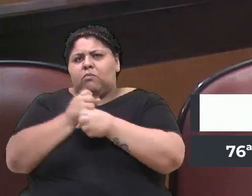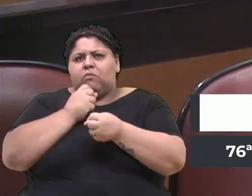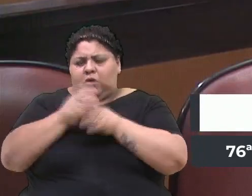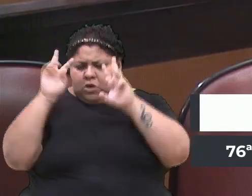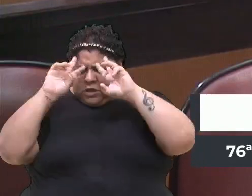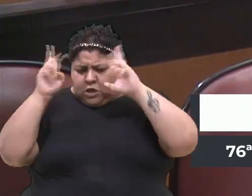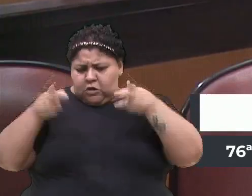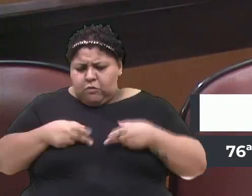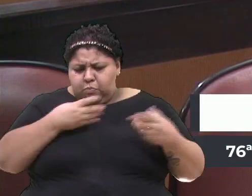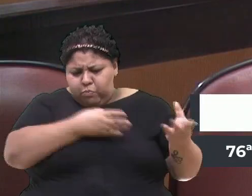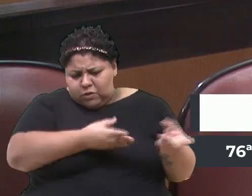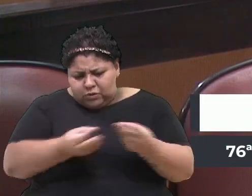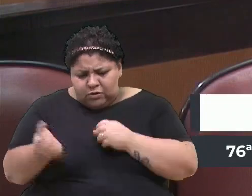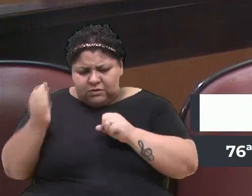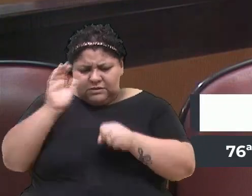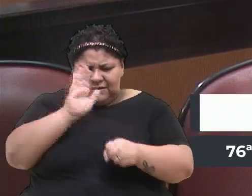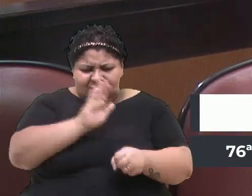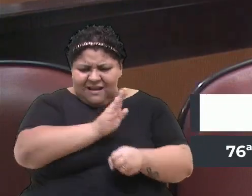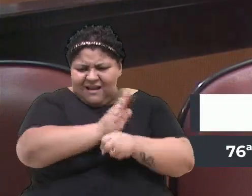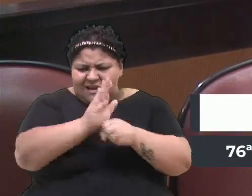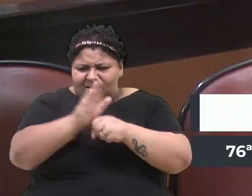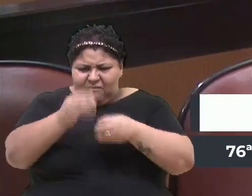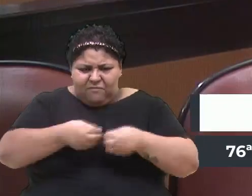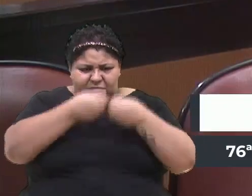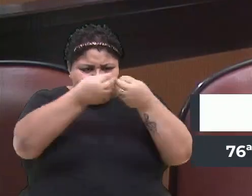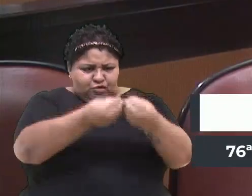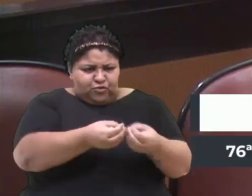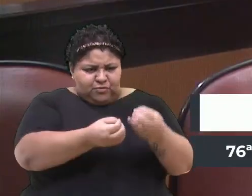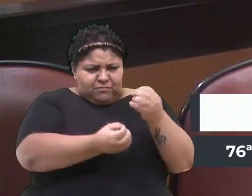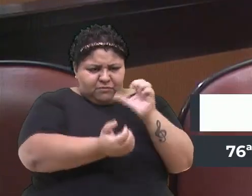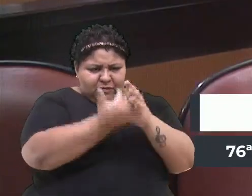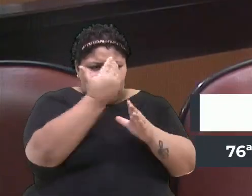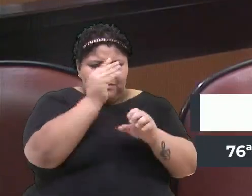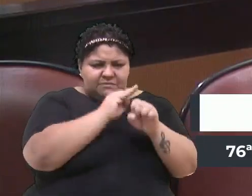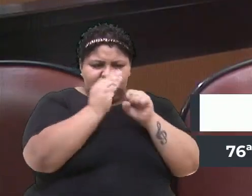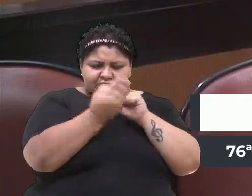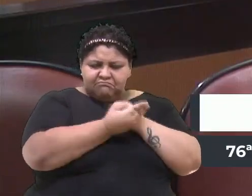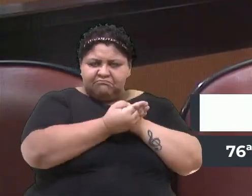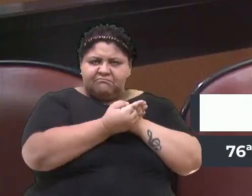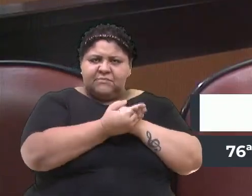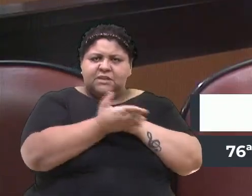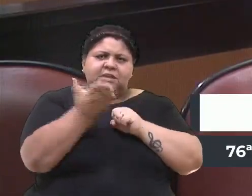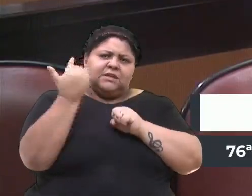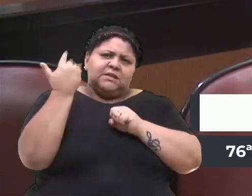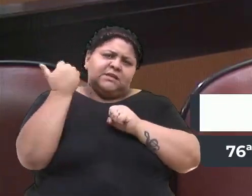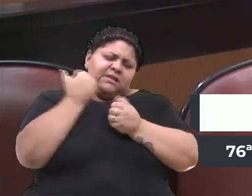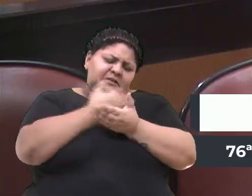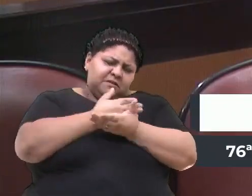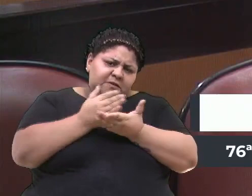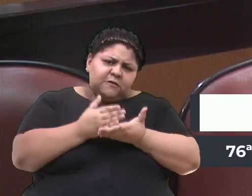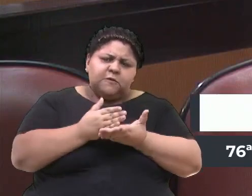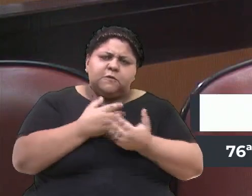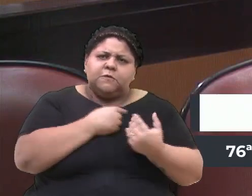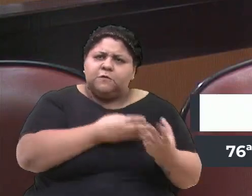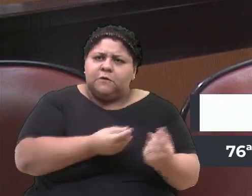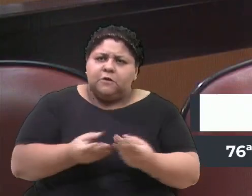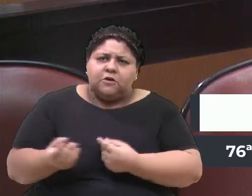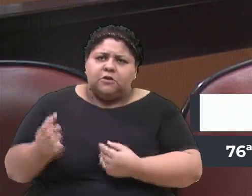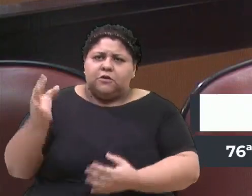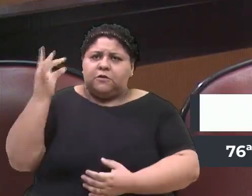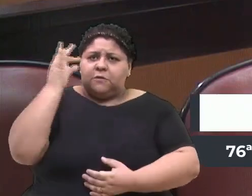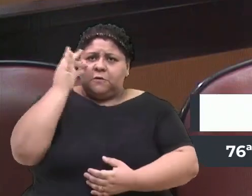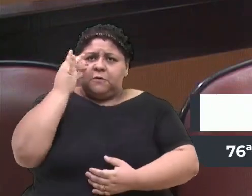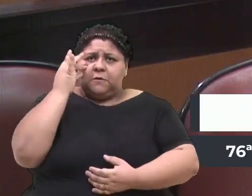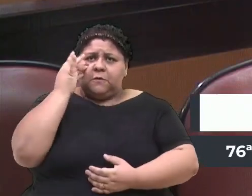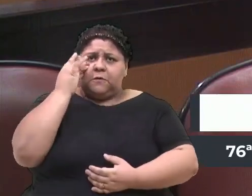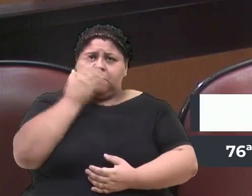a ajuda que deu à formação do seu bairro, onde, desde o início, foi muito presente.